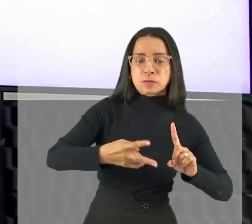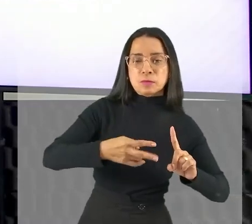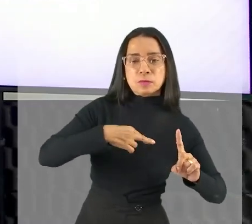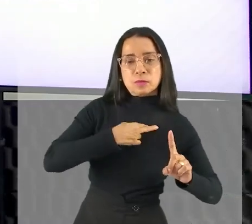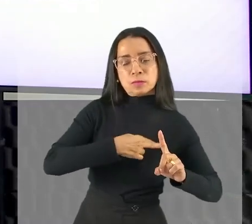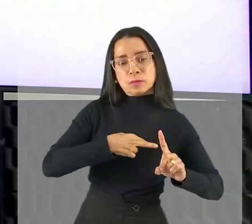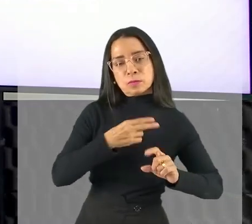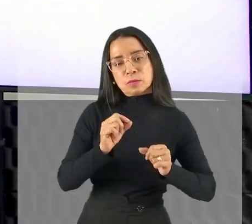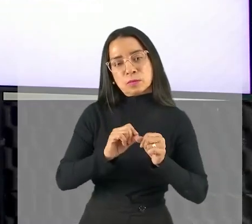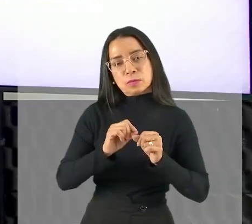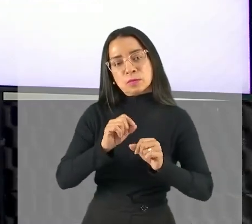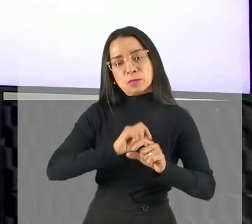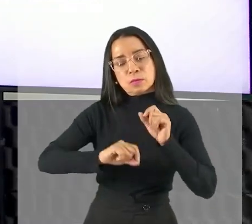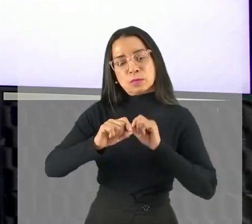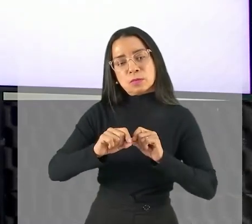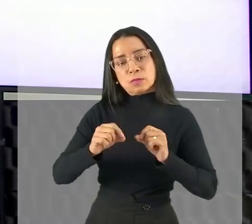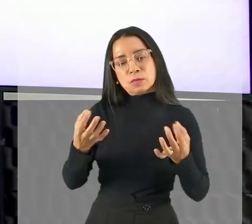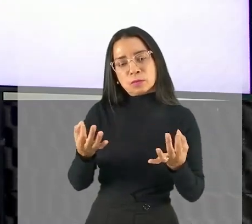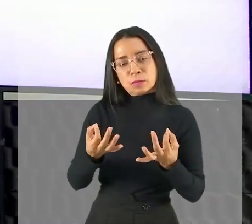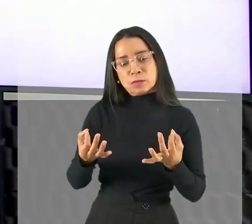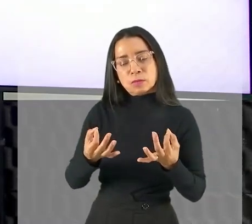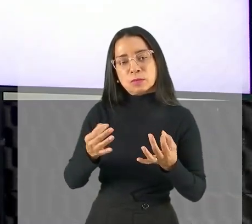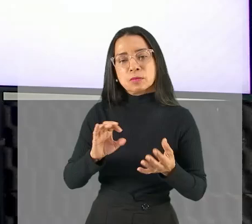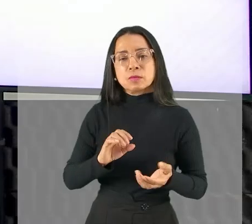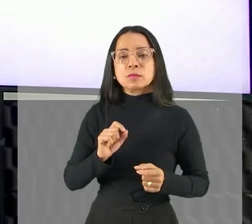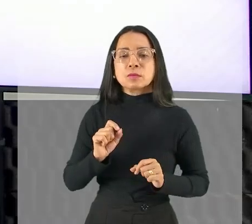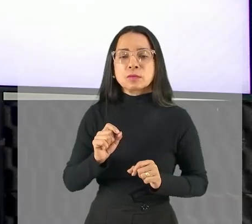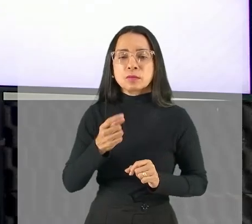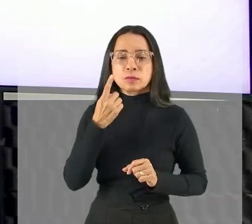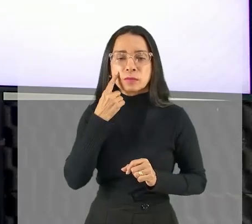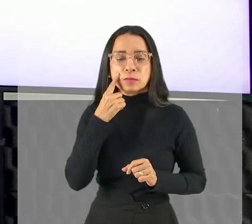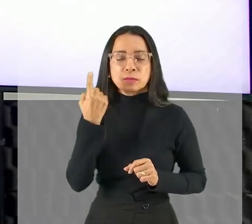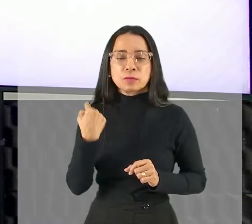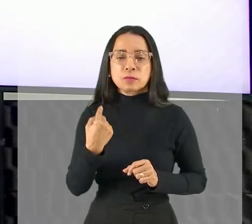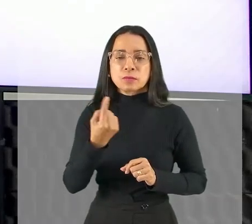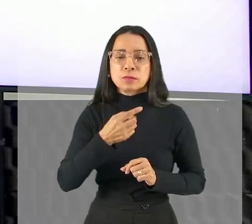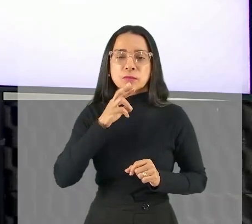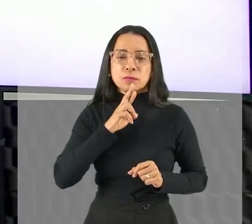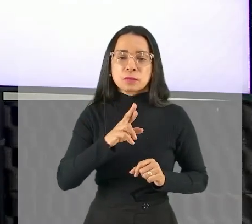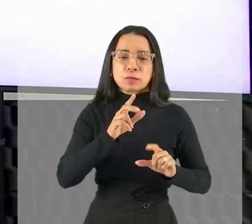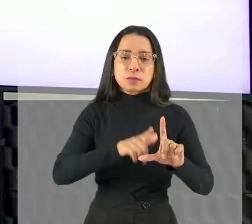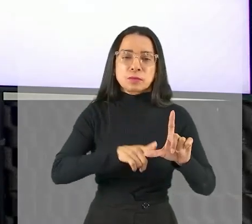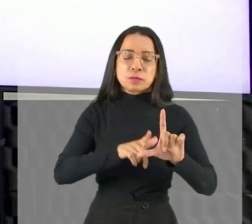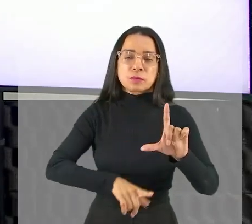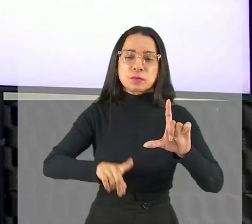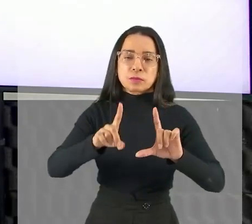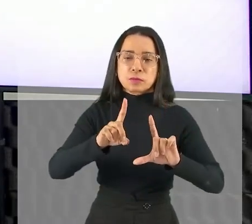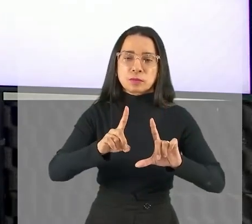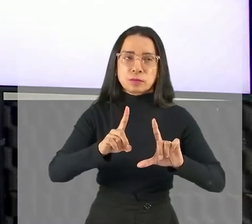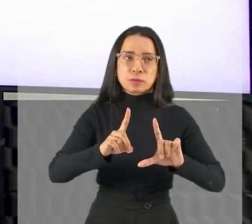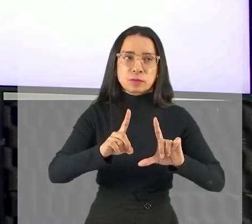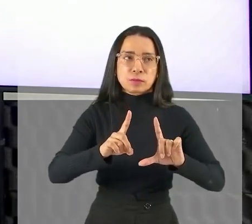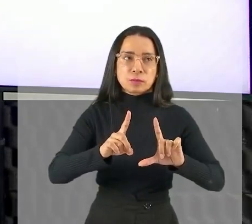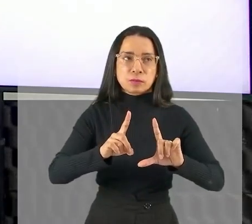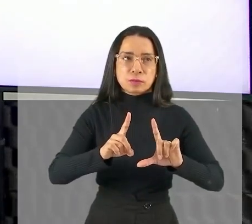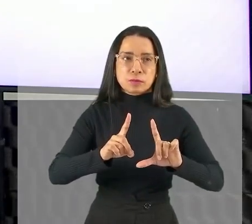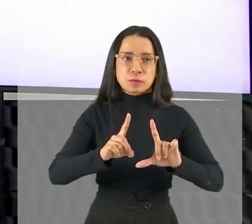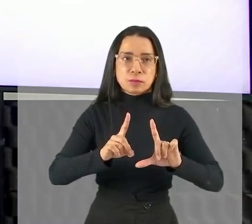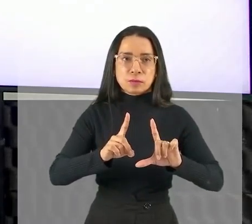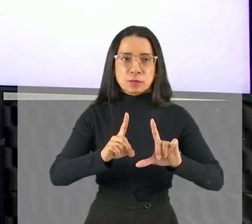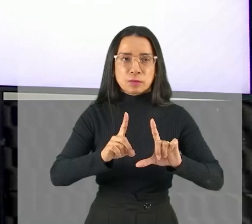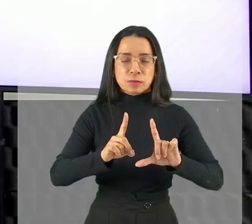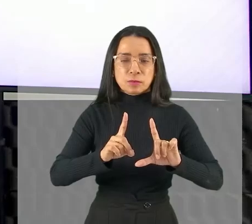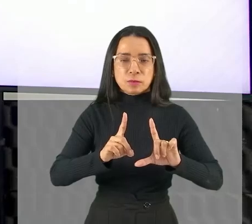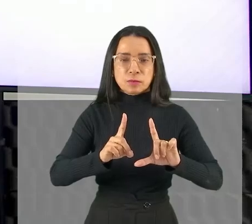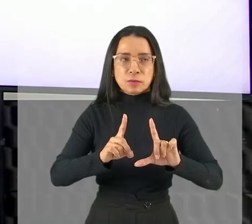E aí, fazendo isso de forma adequada, a gente vai ver que o nosso gabarito, é a letra D, representação dramática idealizada